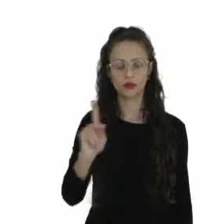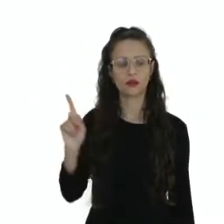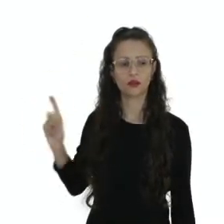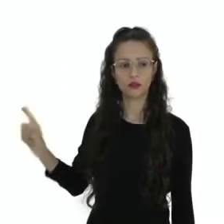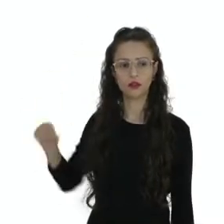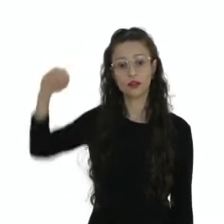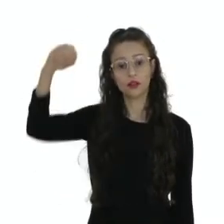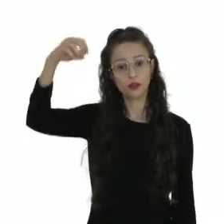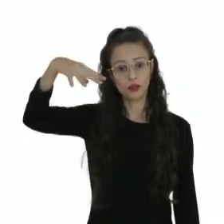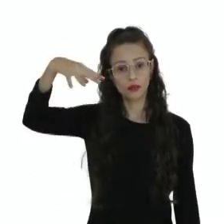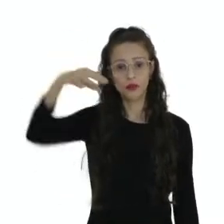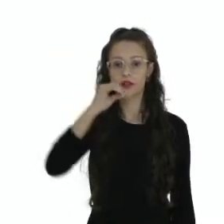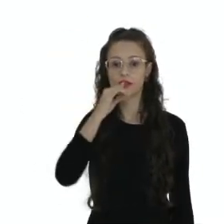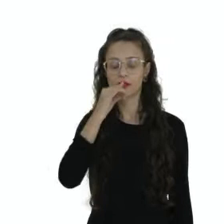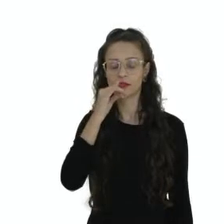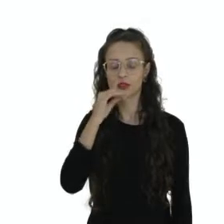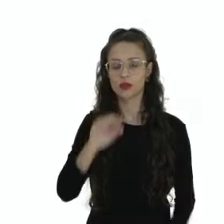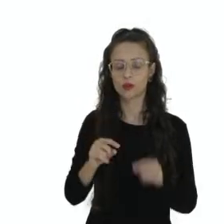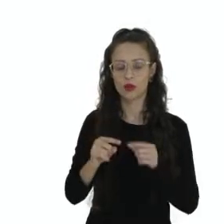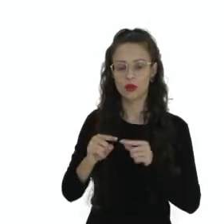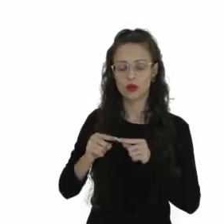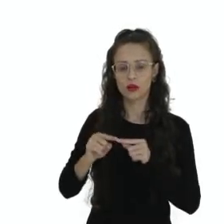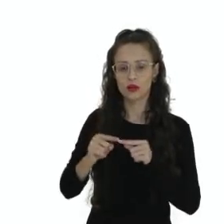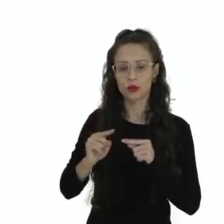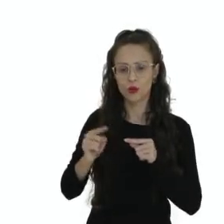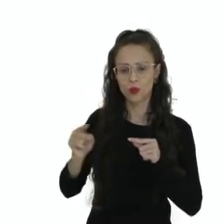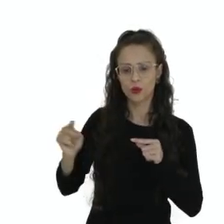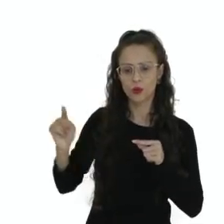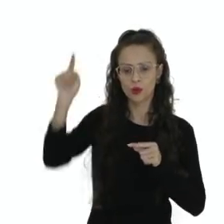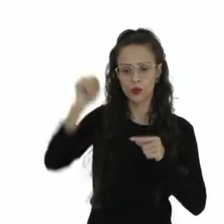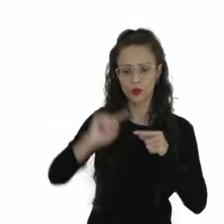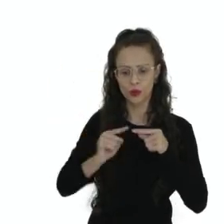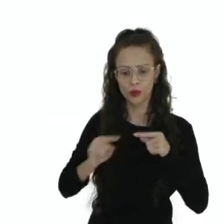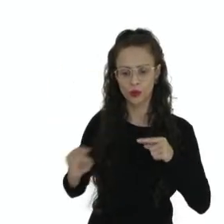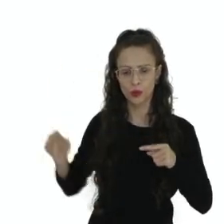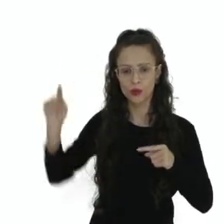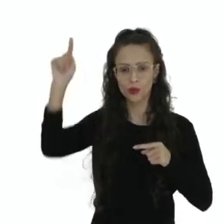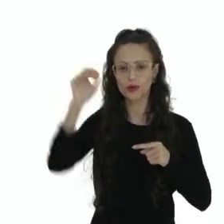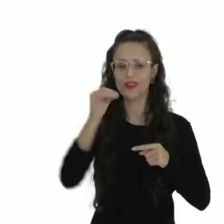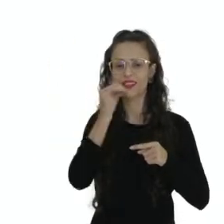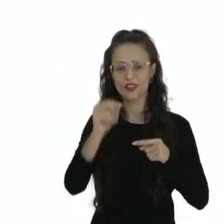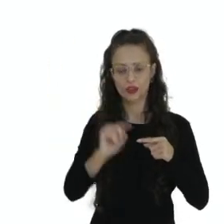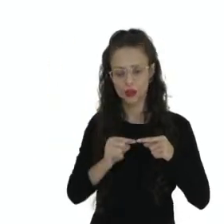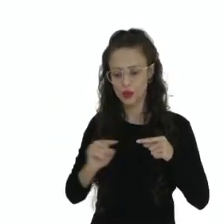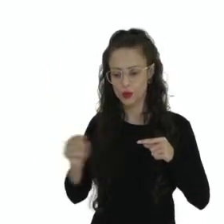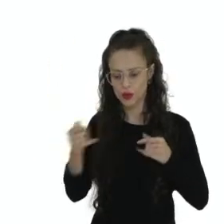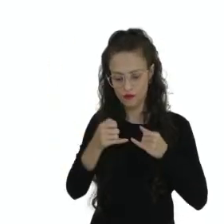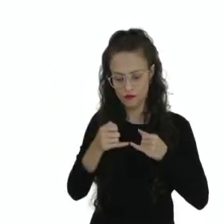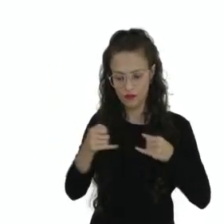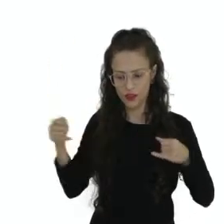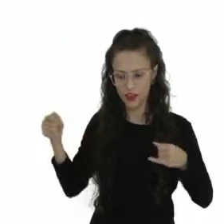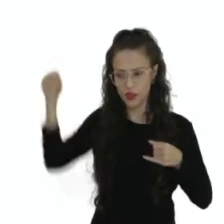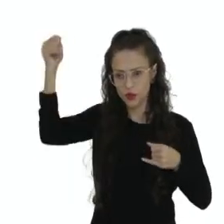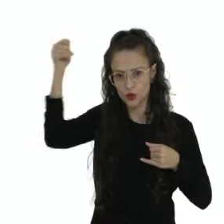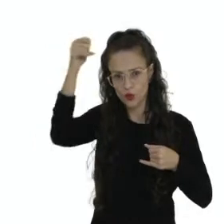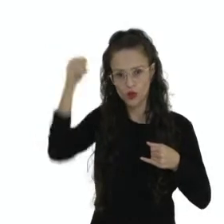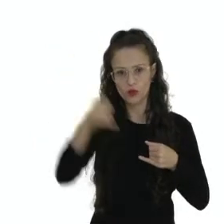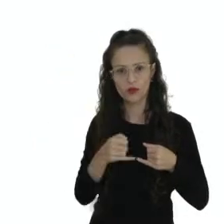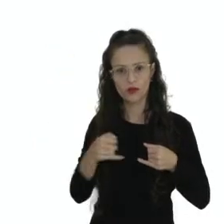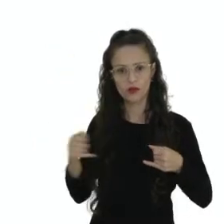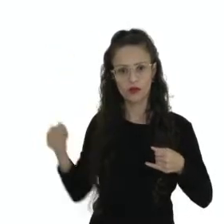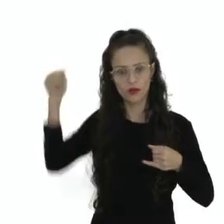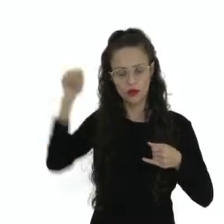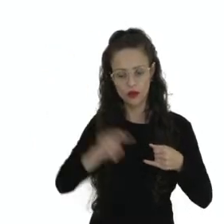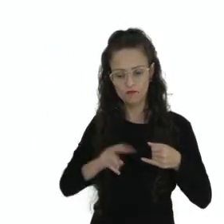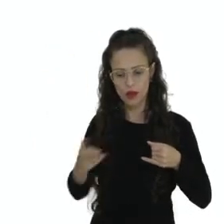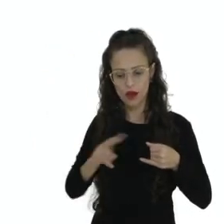nesse caso, a passagem da corrente elétrica que passa por um condutor ou através de um filamento de uma lâmpada incandescente, transforma a